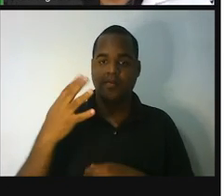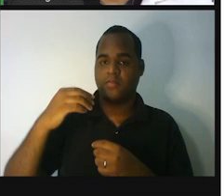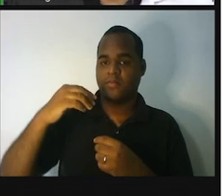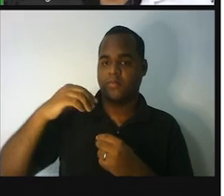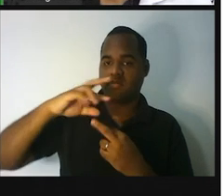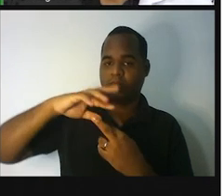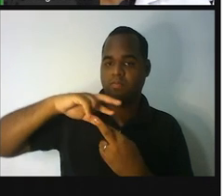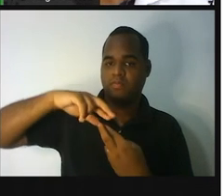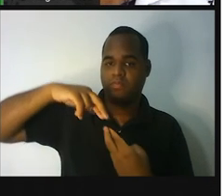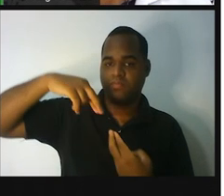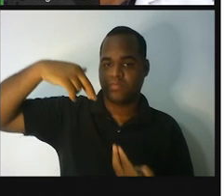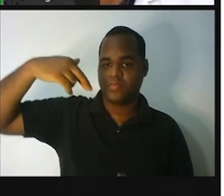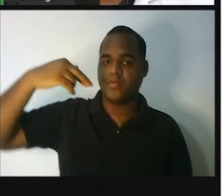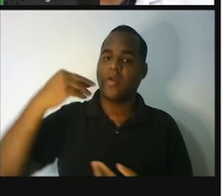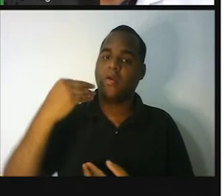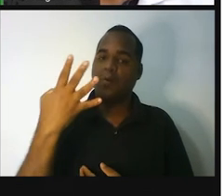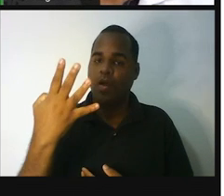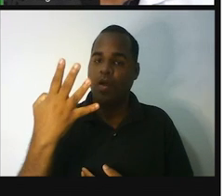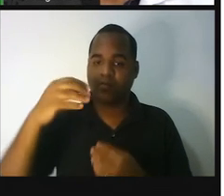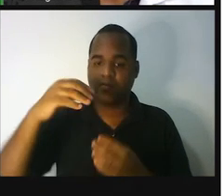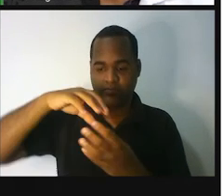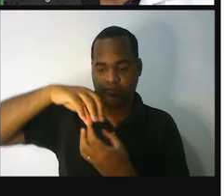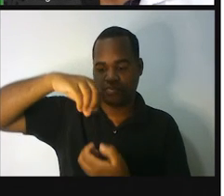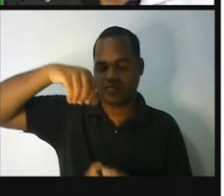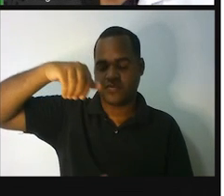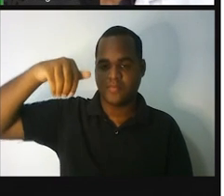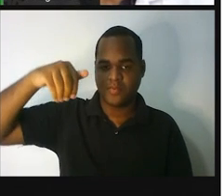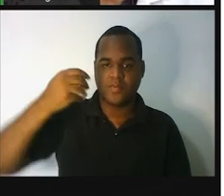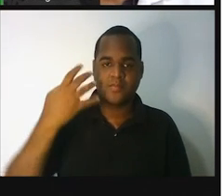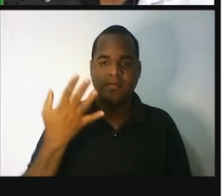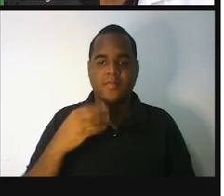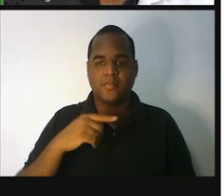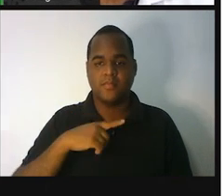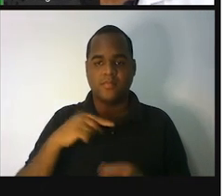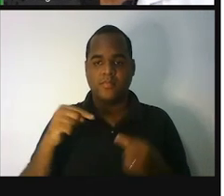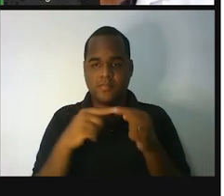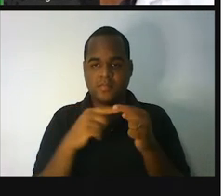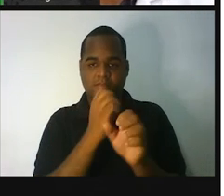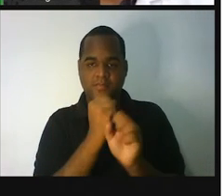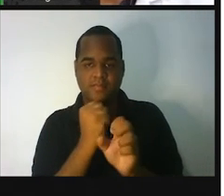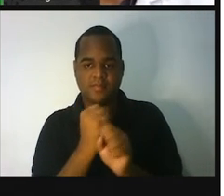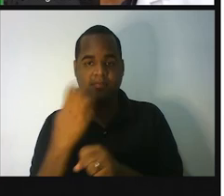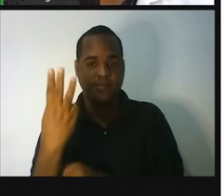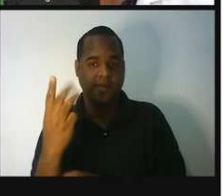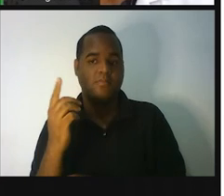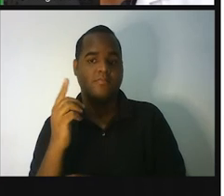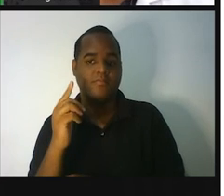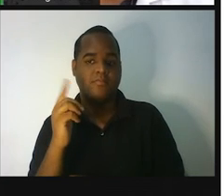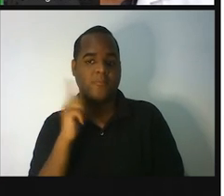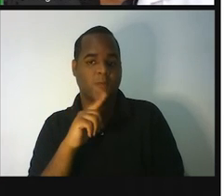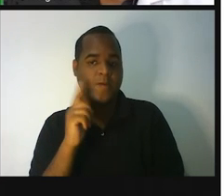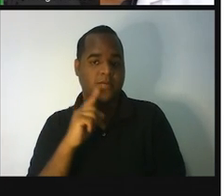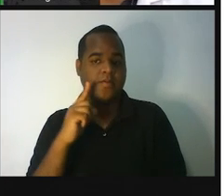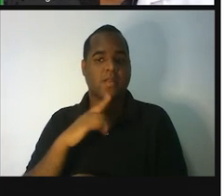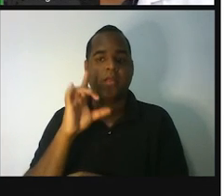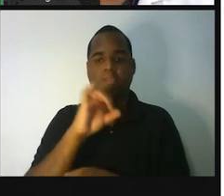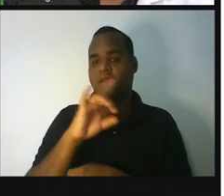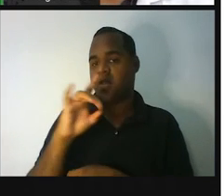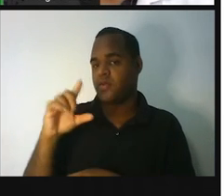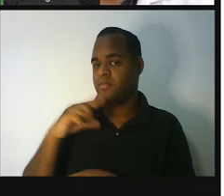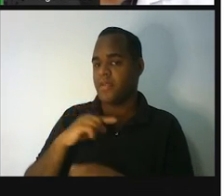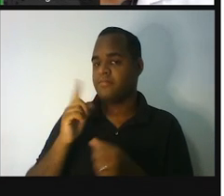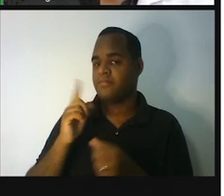vai baixo e maior só que desses quatro fios três cada um tem